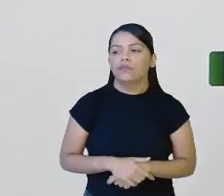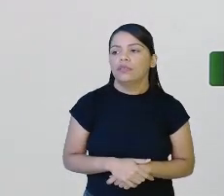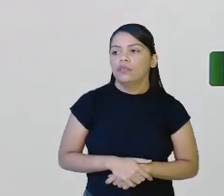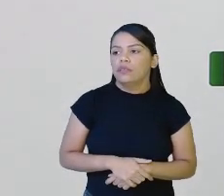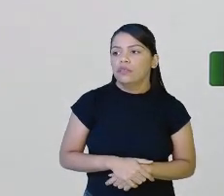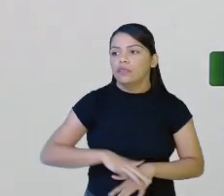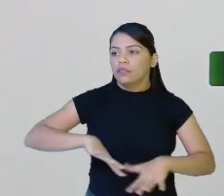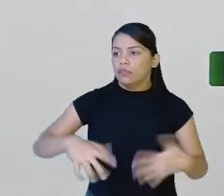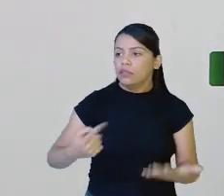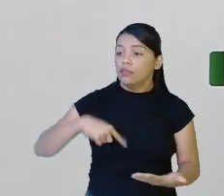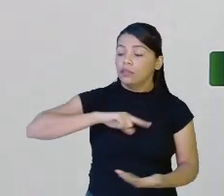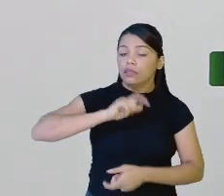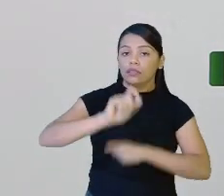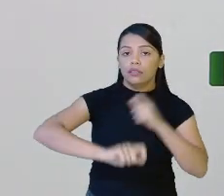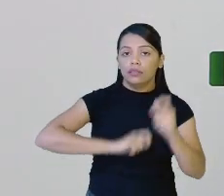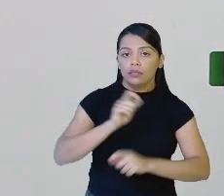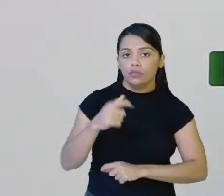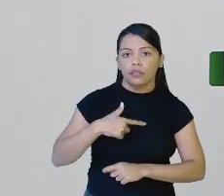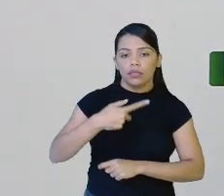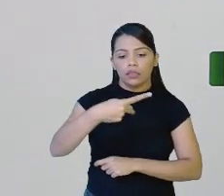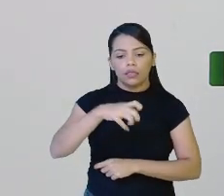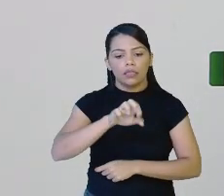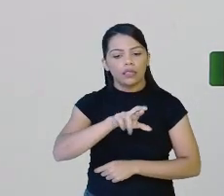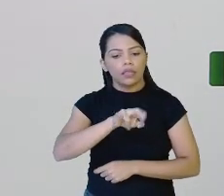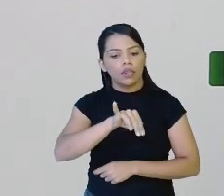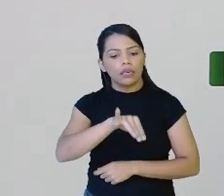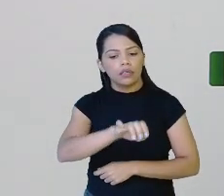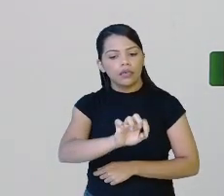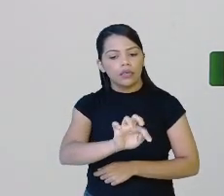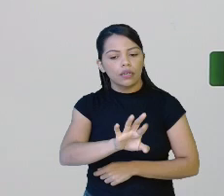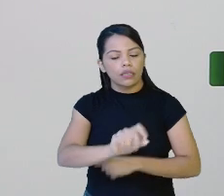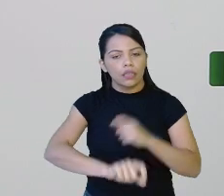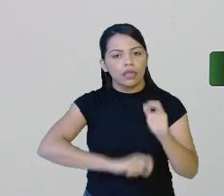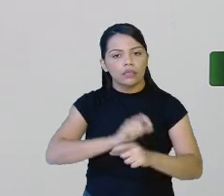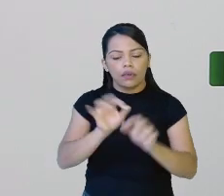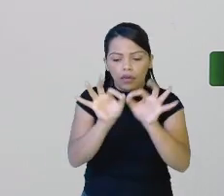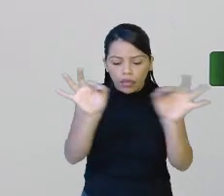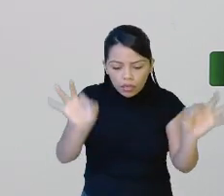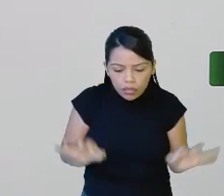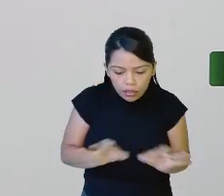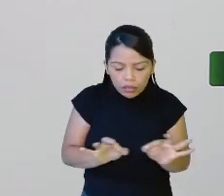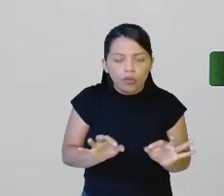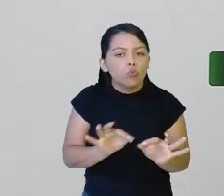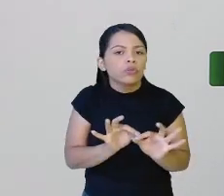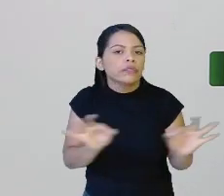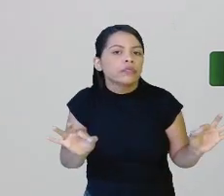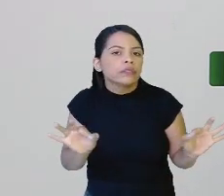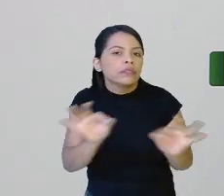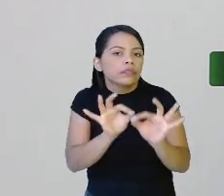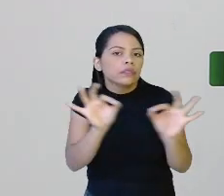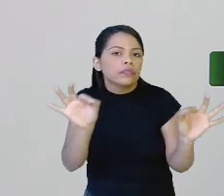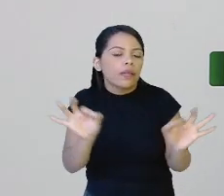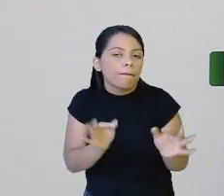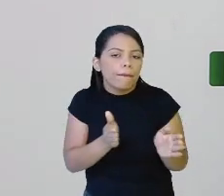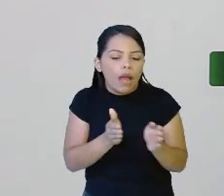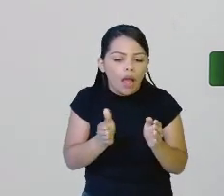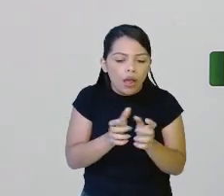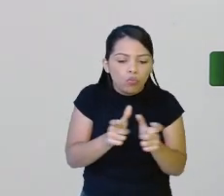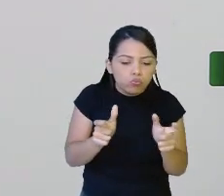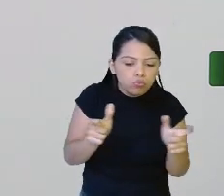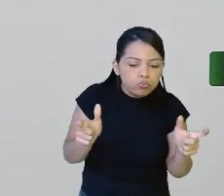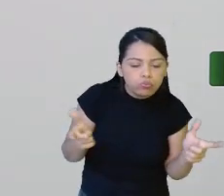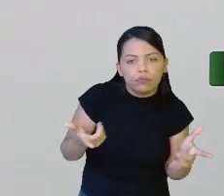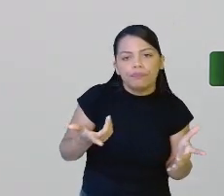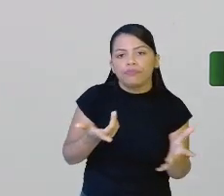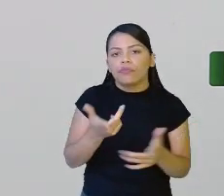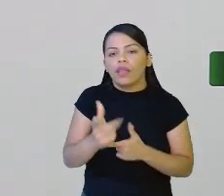A gente tem aqui o perímetro como medida de uma figura, a soma dos lados de um polígono,